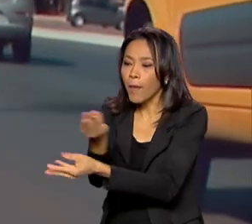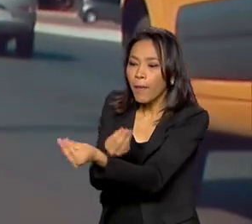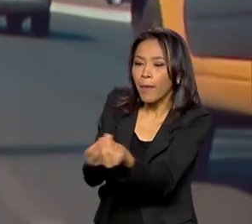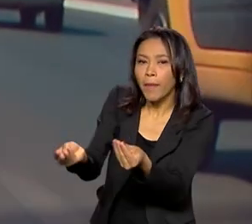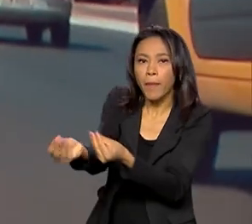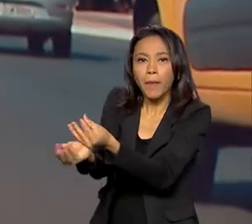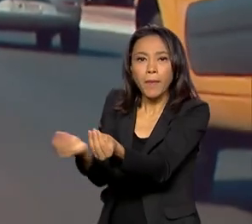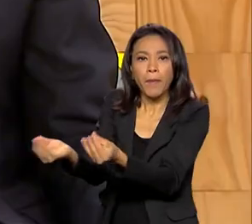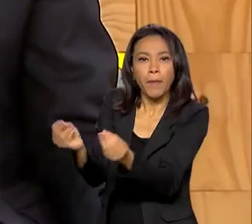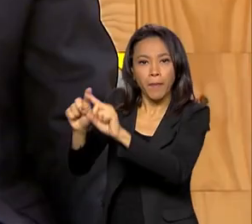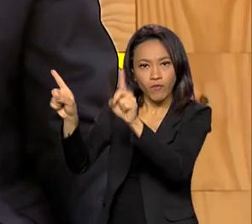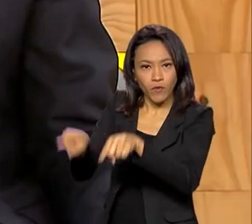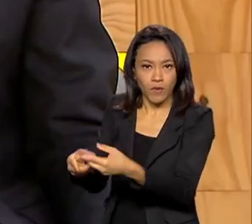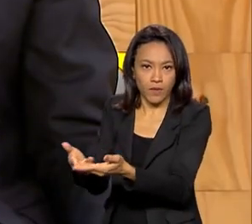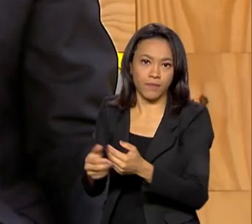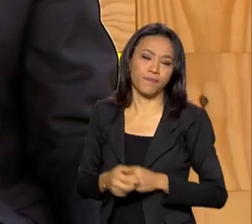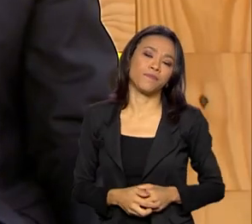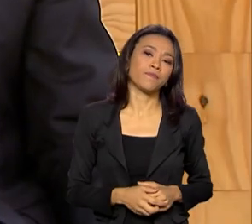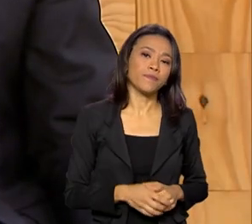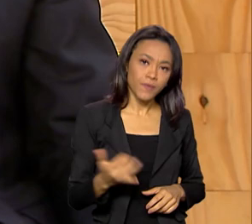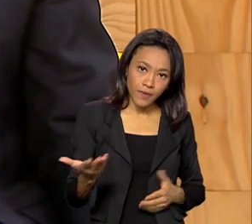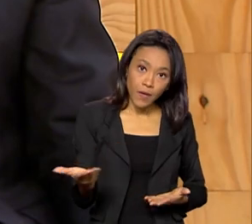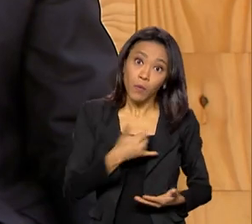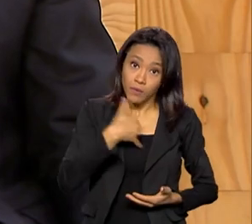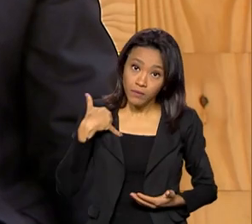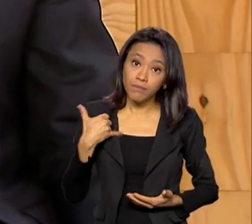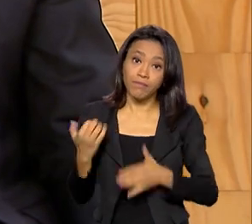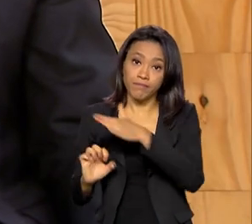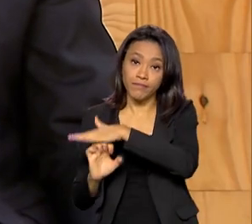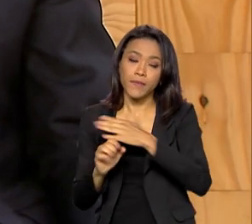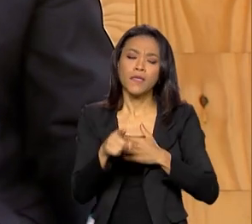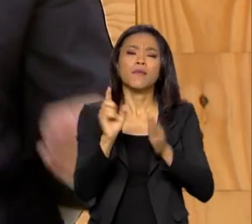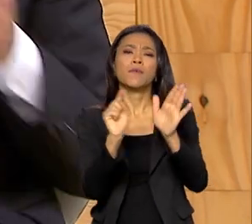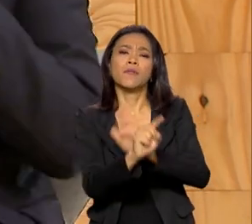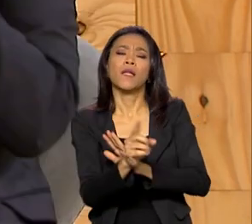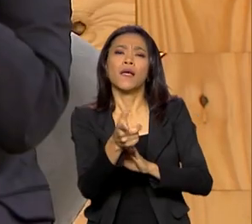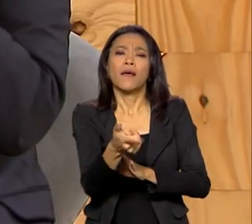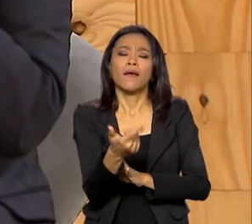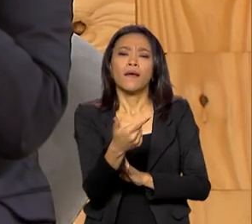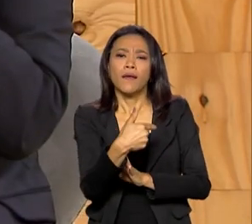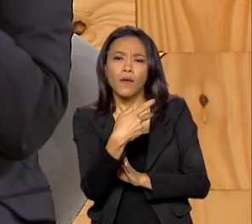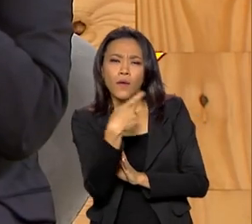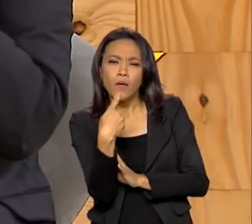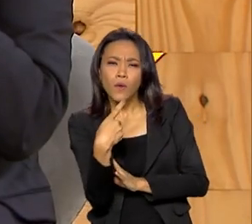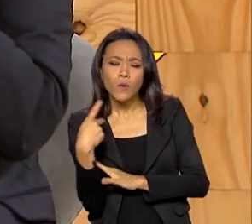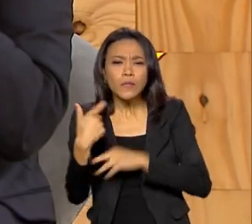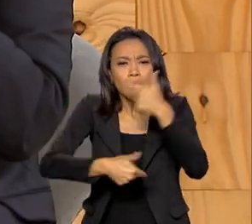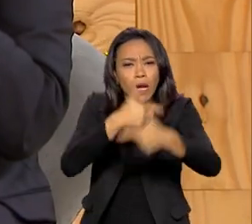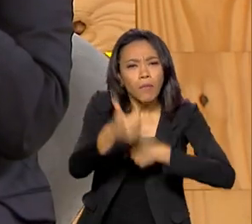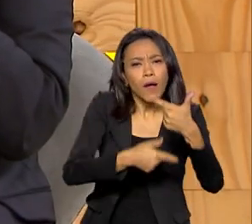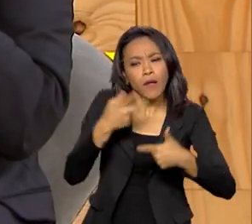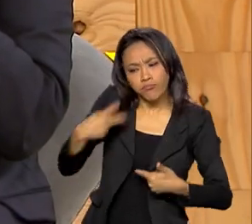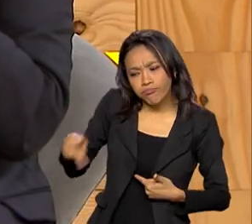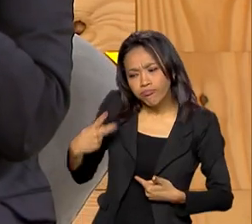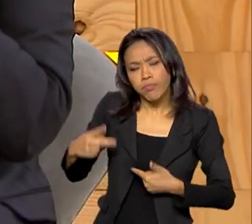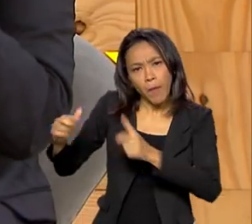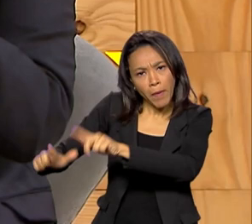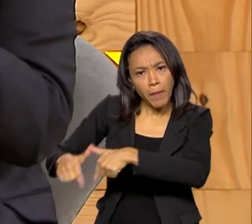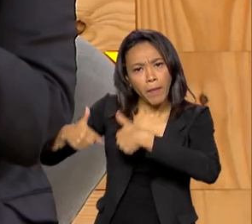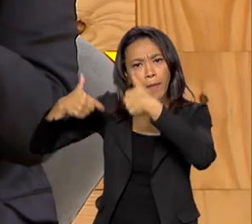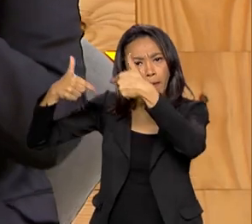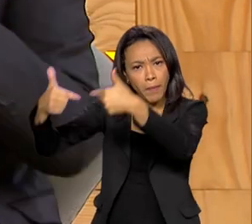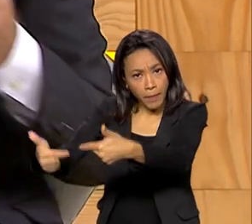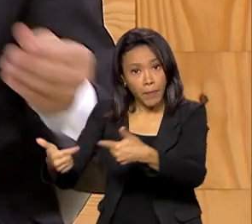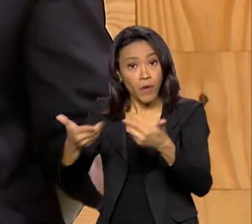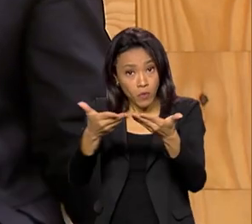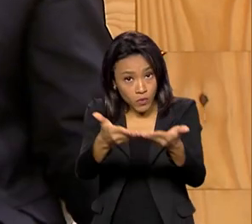empresa. Agora, tem também essa questão de que todo esse trabalho que vocês desenvolveram ali à frente dos Correios, o